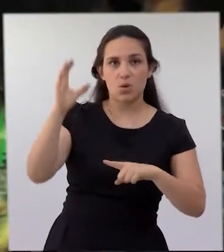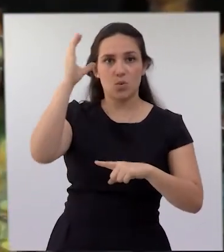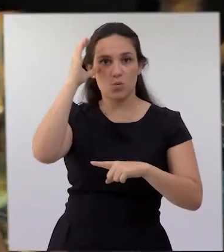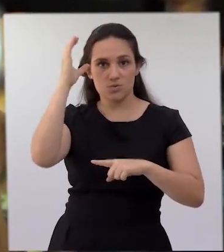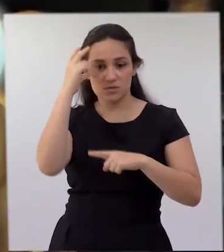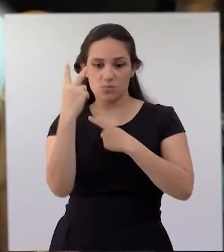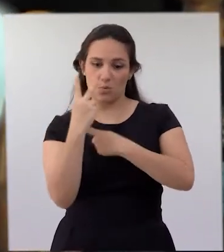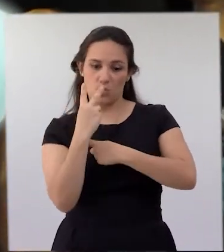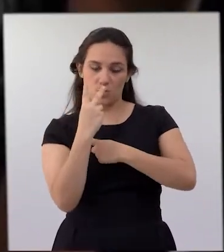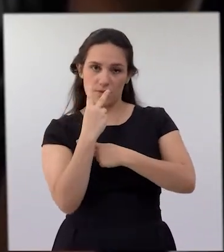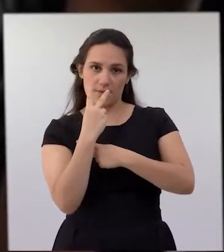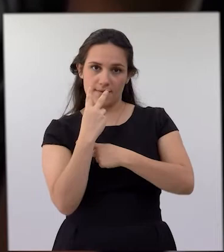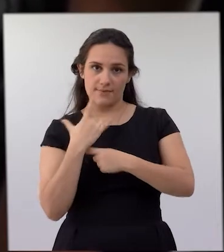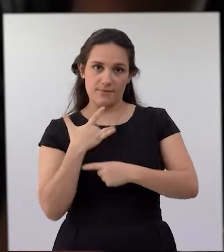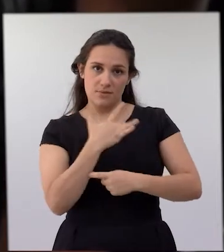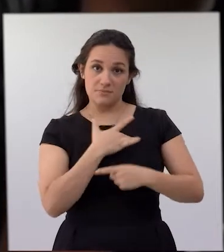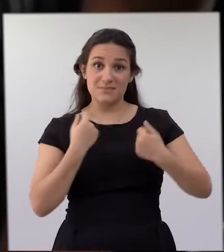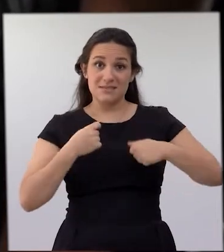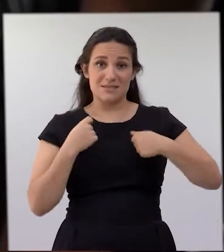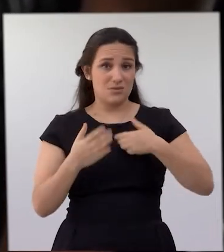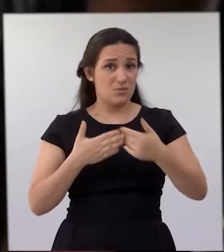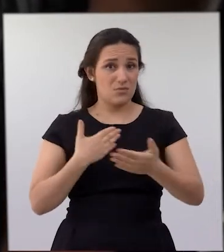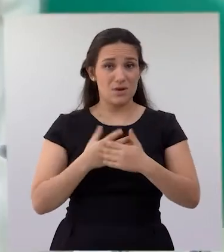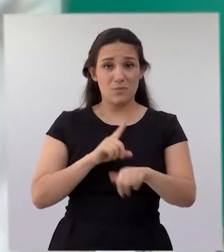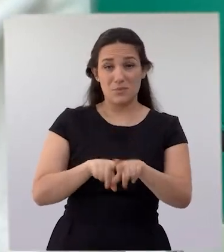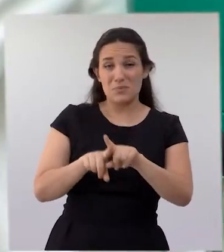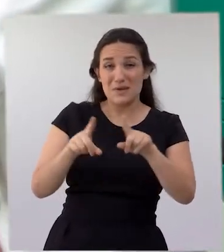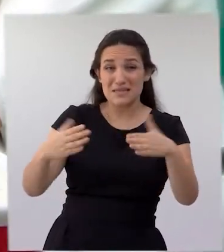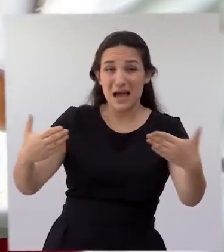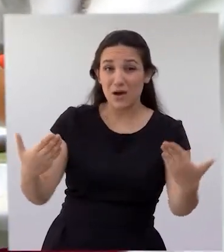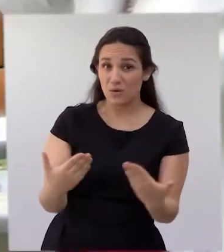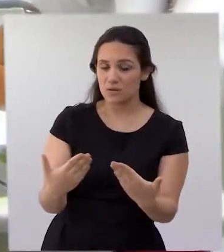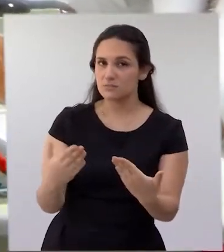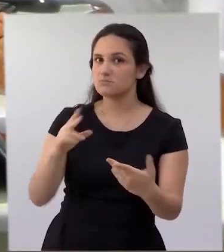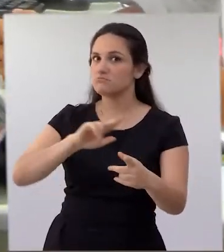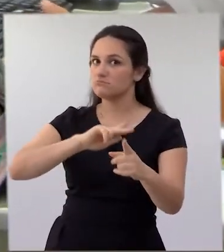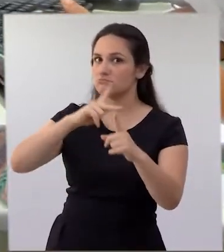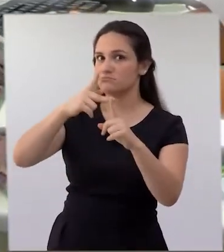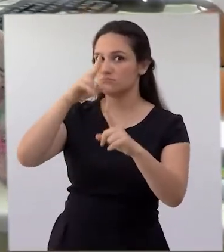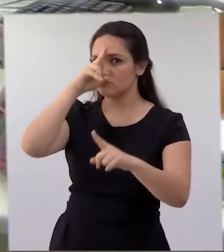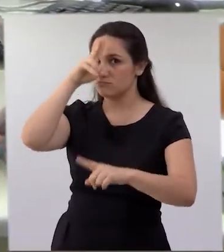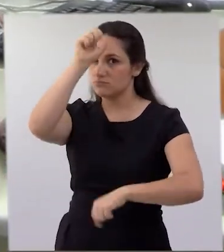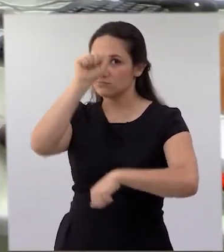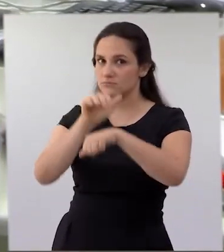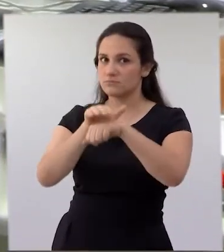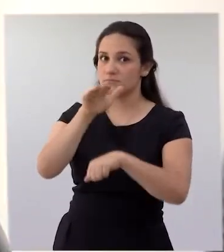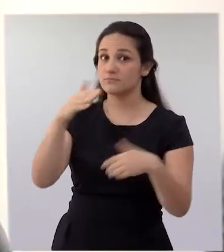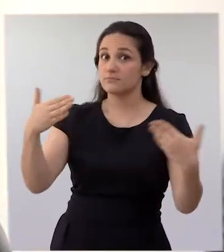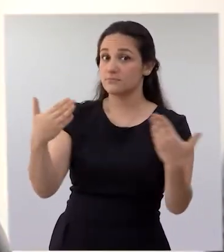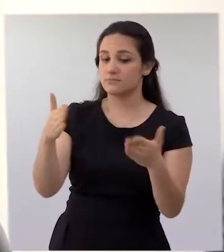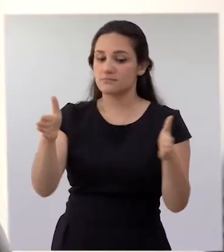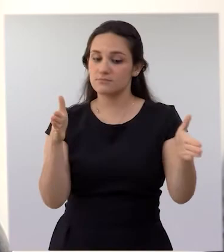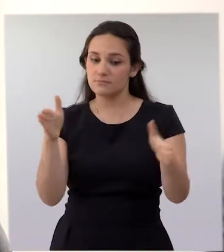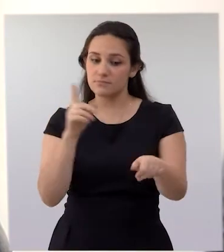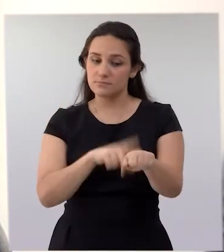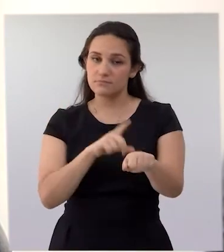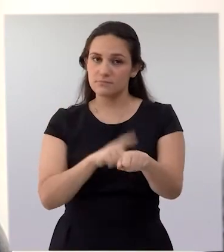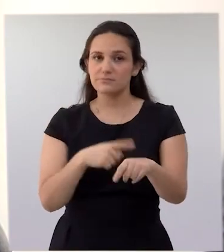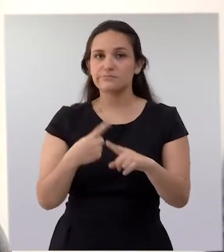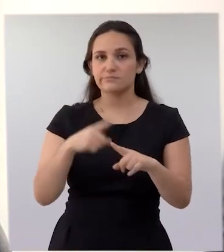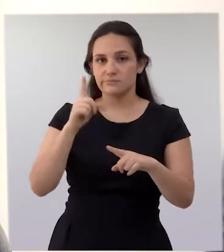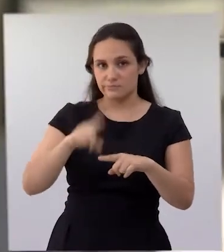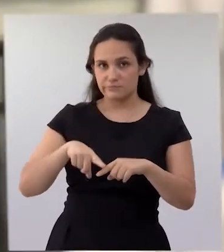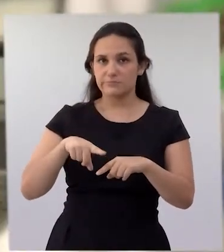Ações de conscientização e cuidado com a saúde são necessárias em qualquer época, mas ganham uma importância